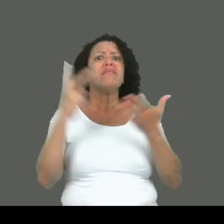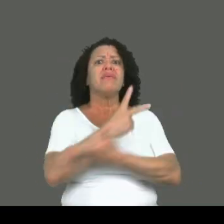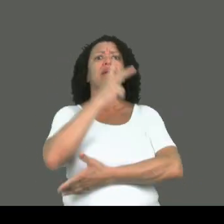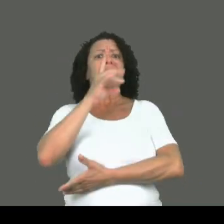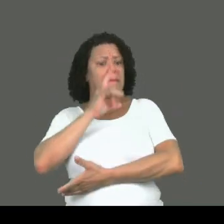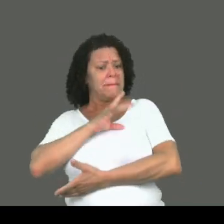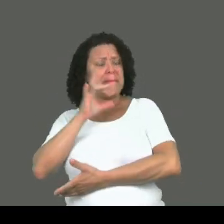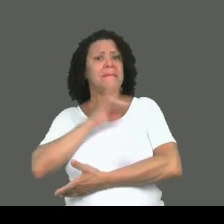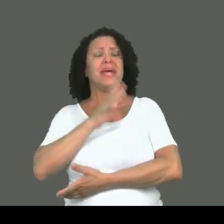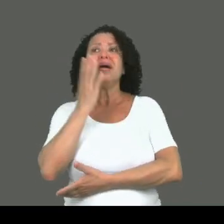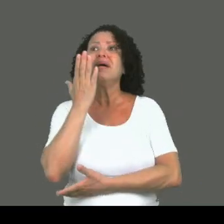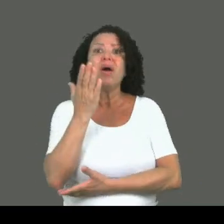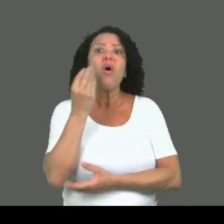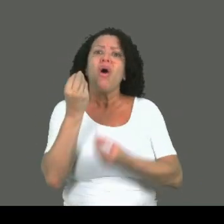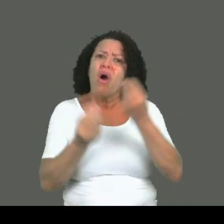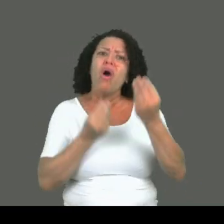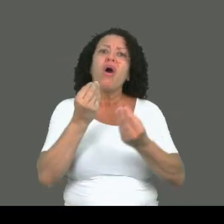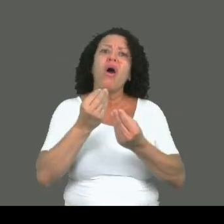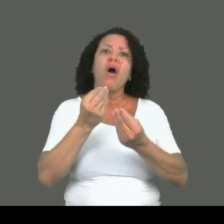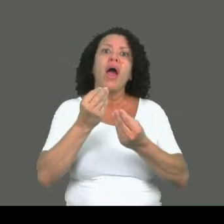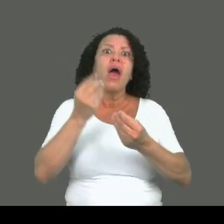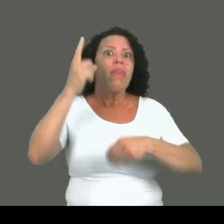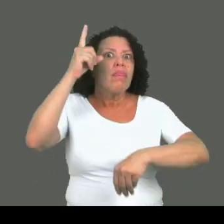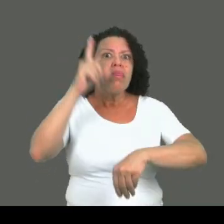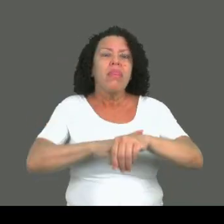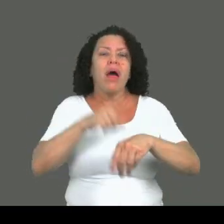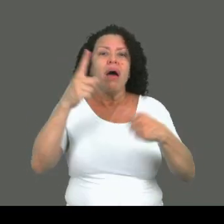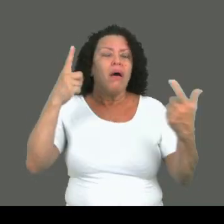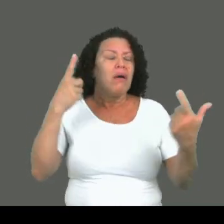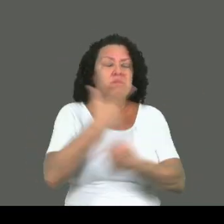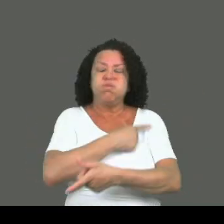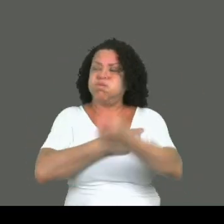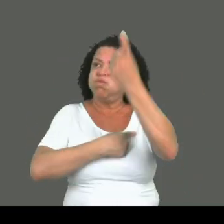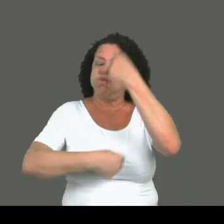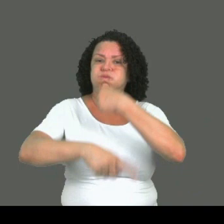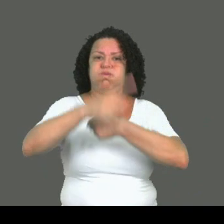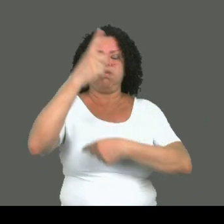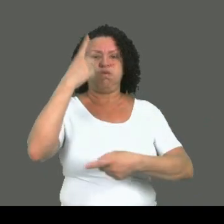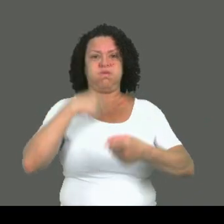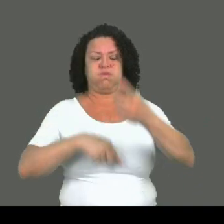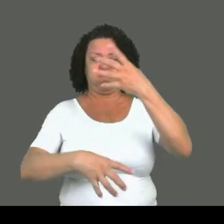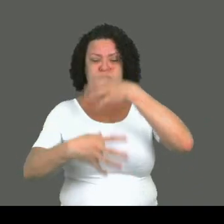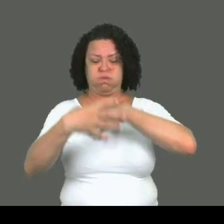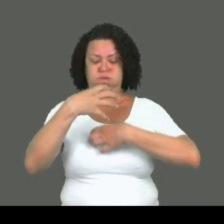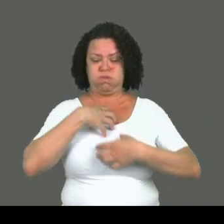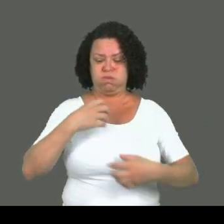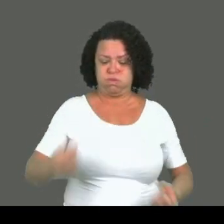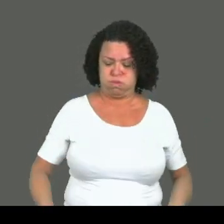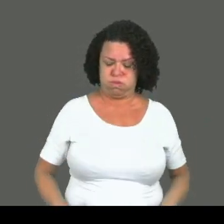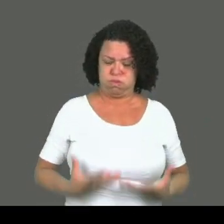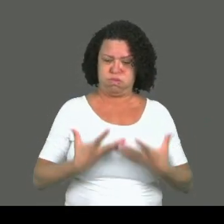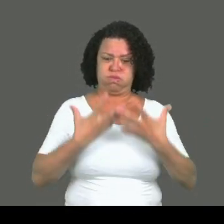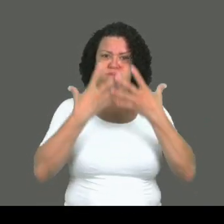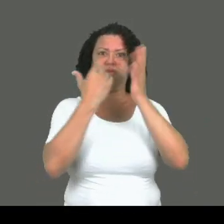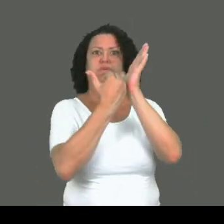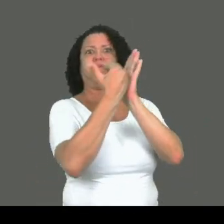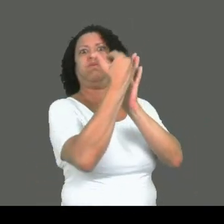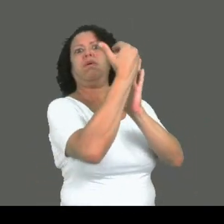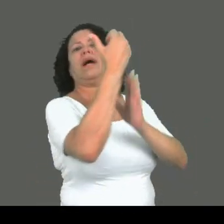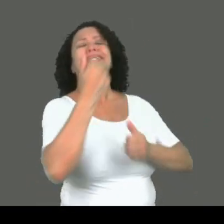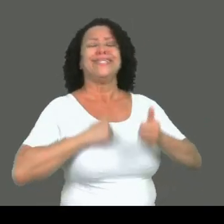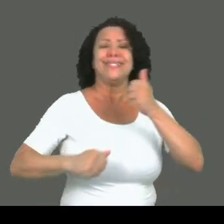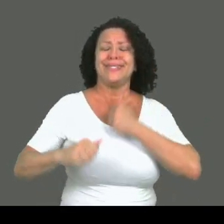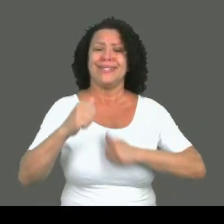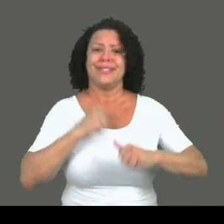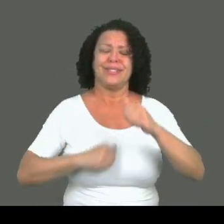do desconhecido, e automaticamente a gente fica gerando graus de